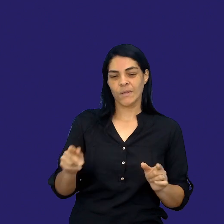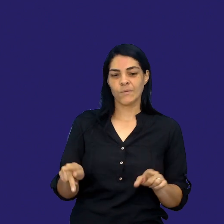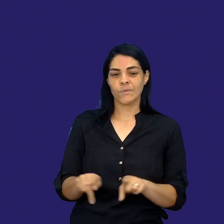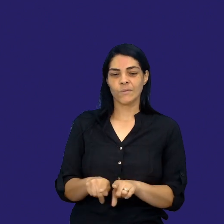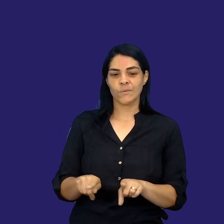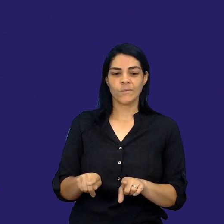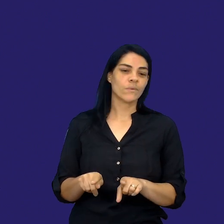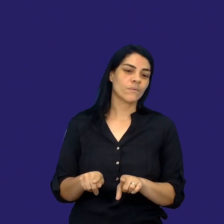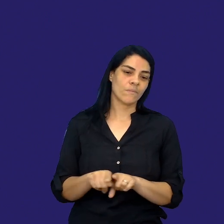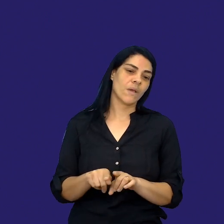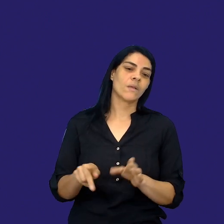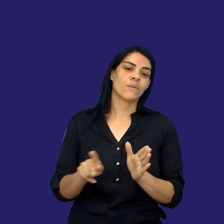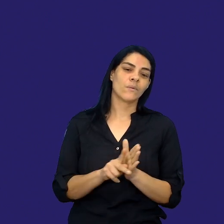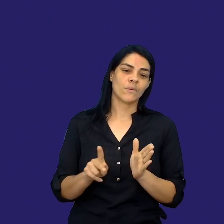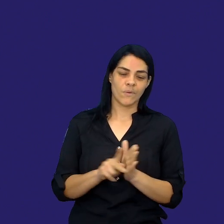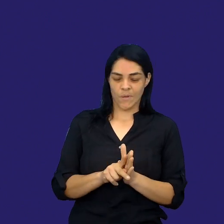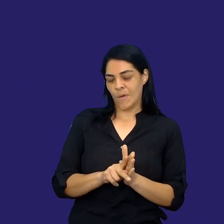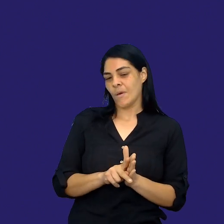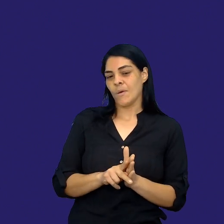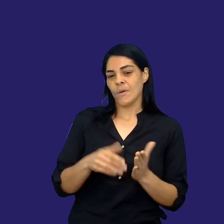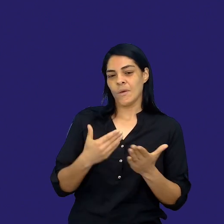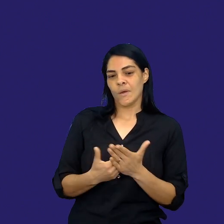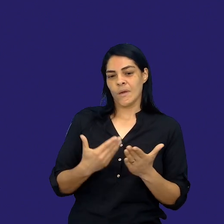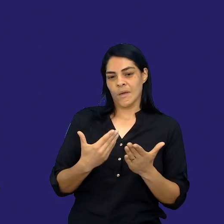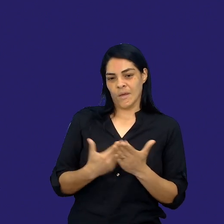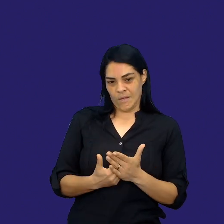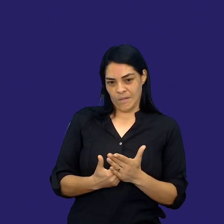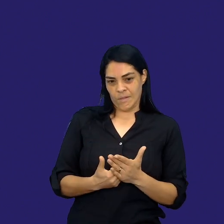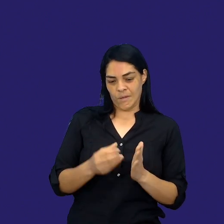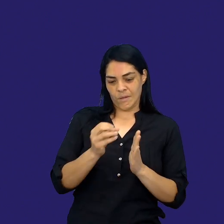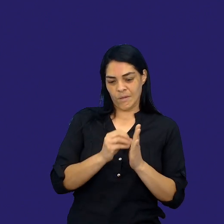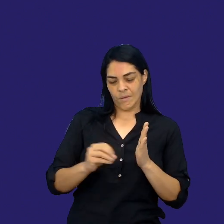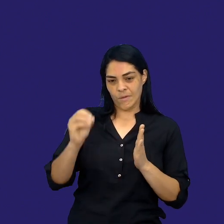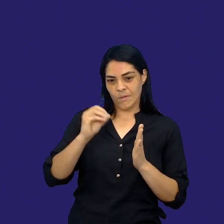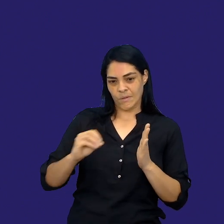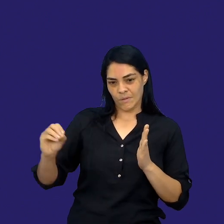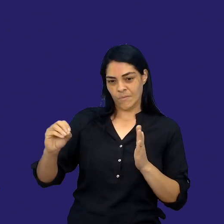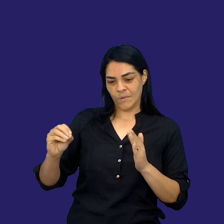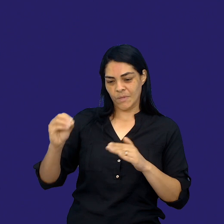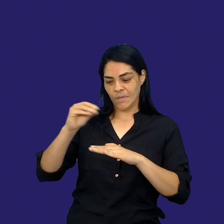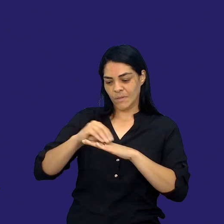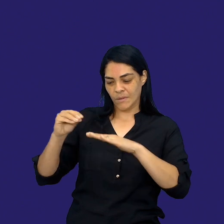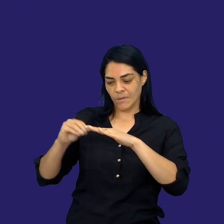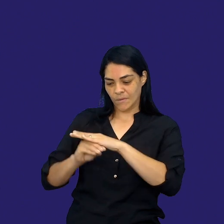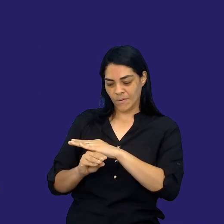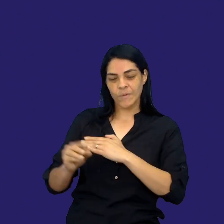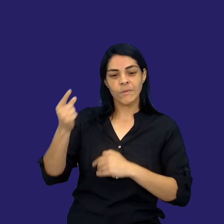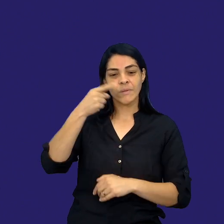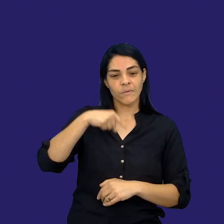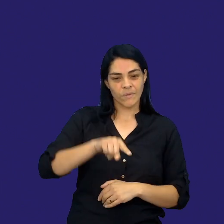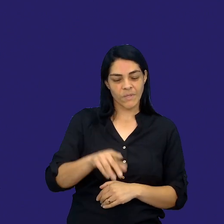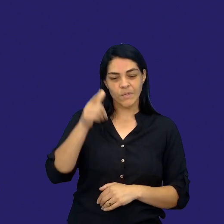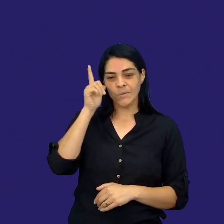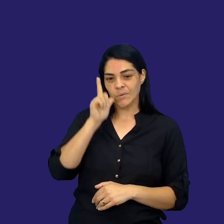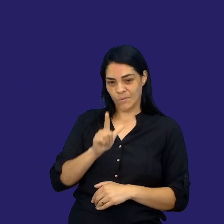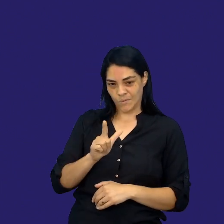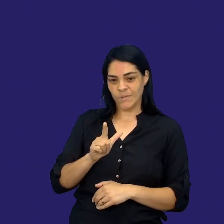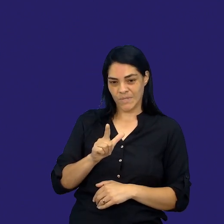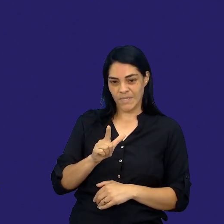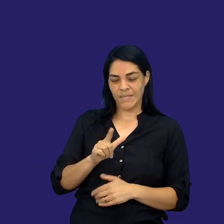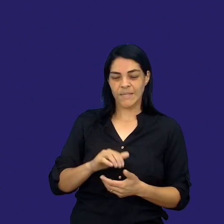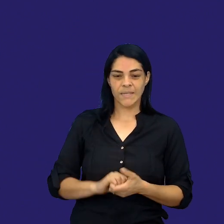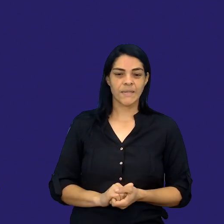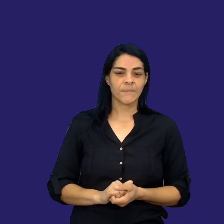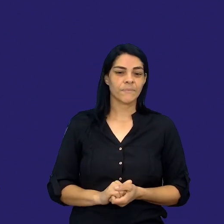no repositório do Centro de Mídias e, portanto, para que vocês possam acessá-los,